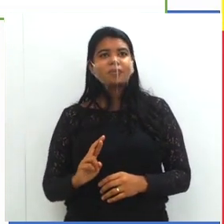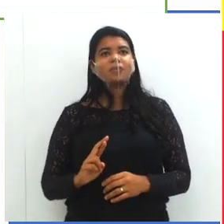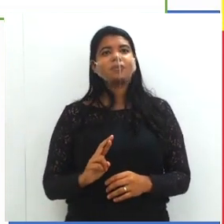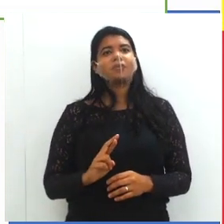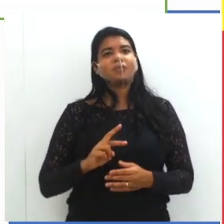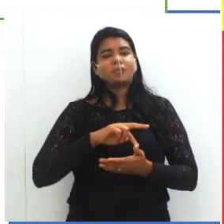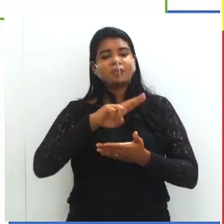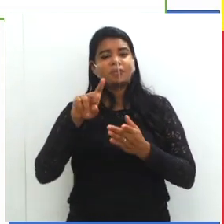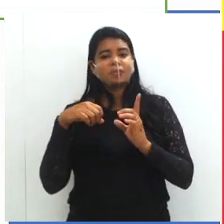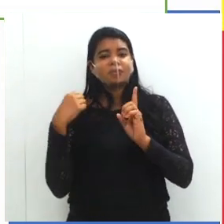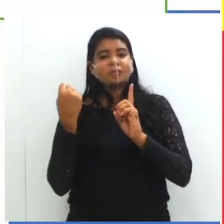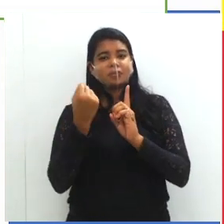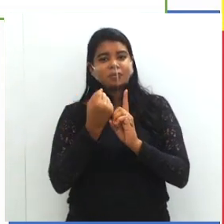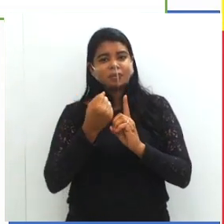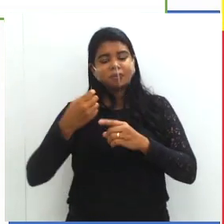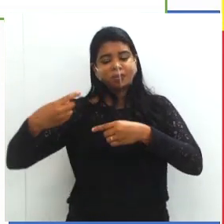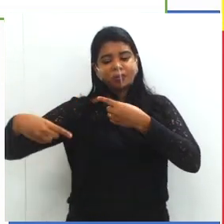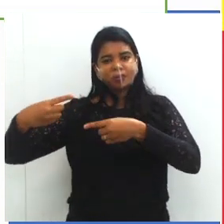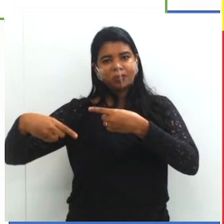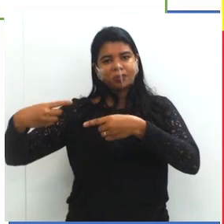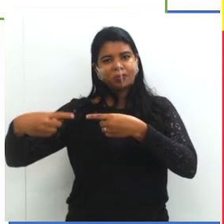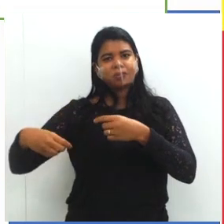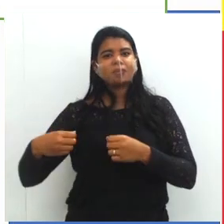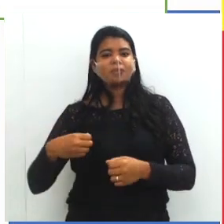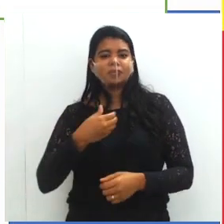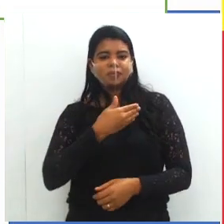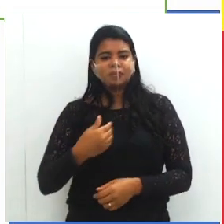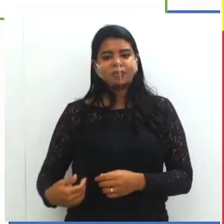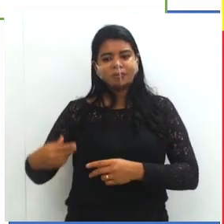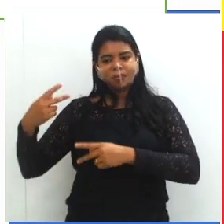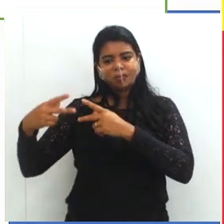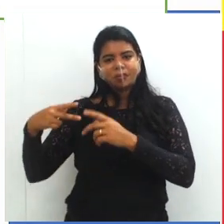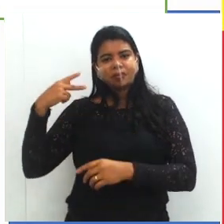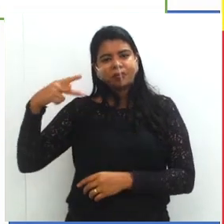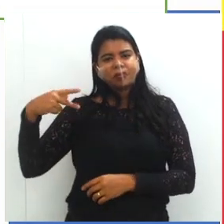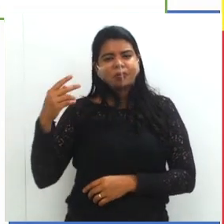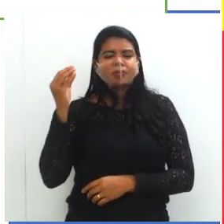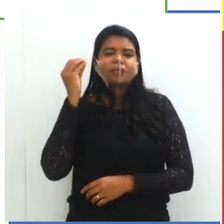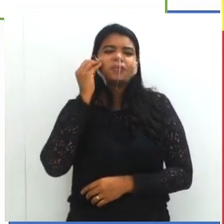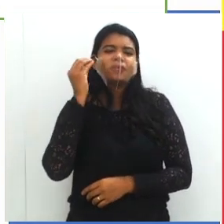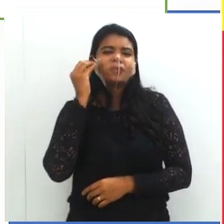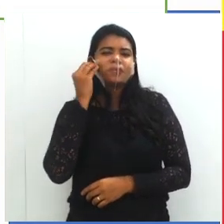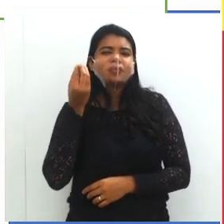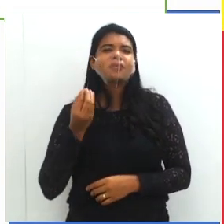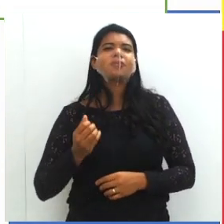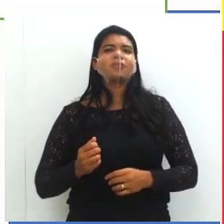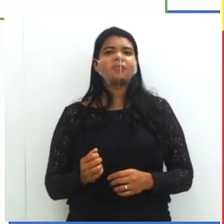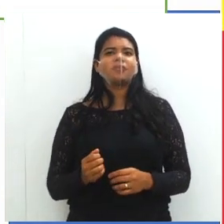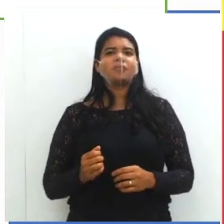tradição religiosa e sociedade política tem forte relação com a experiência de